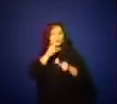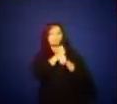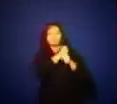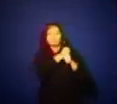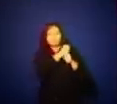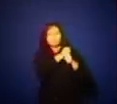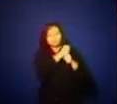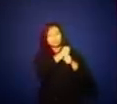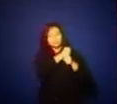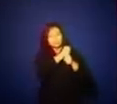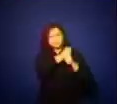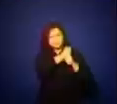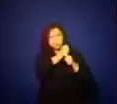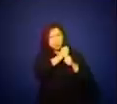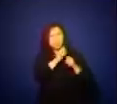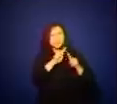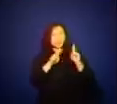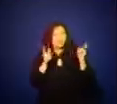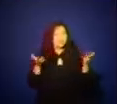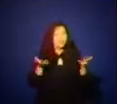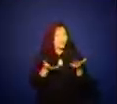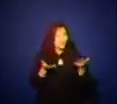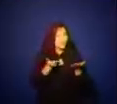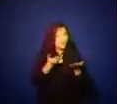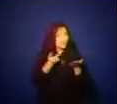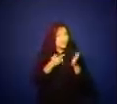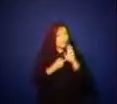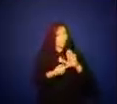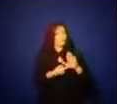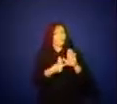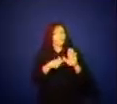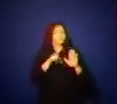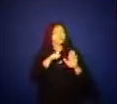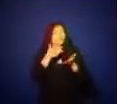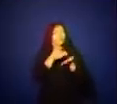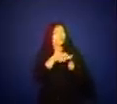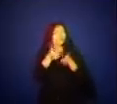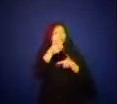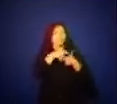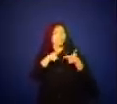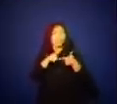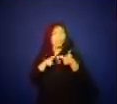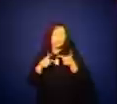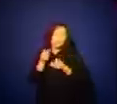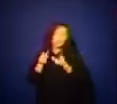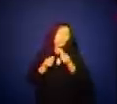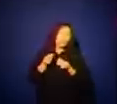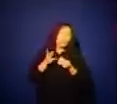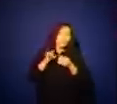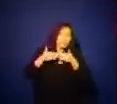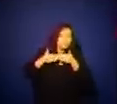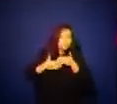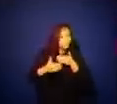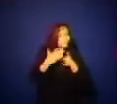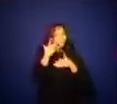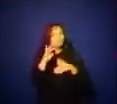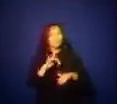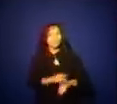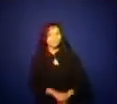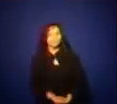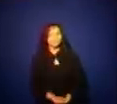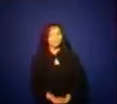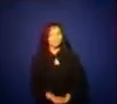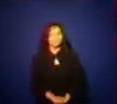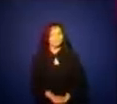a mostrar desgaste tem uma cicatriz e como é que isso vai ser endereçado eu vou aproveitar esse teu